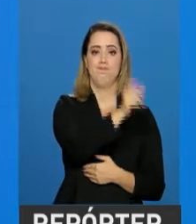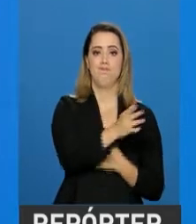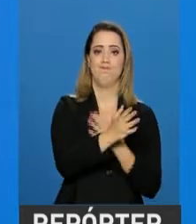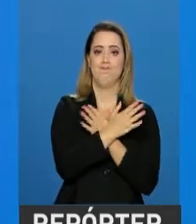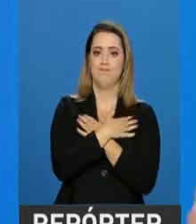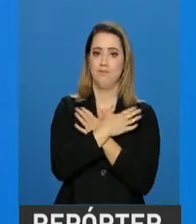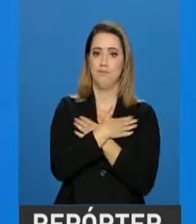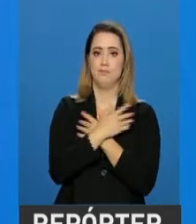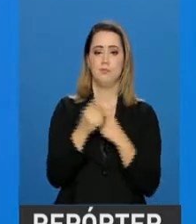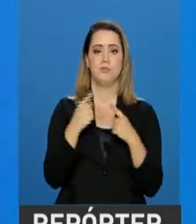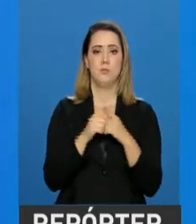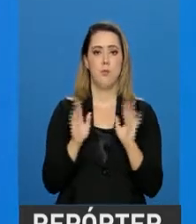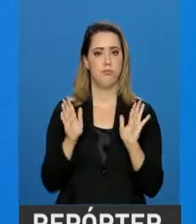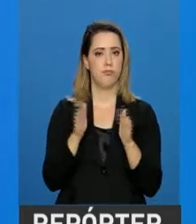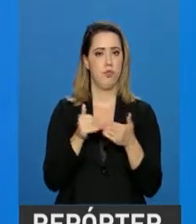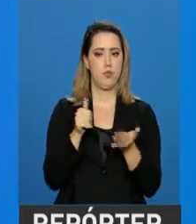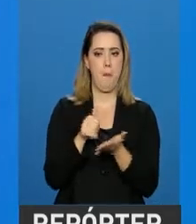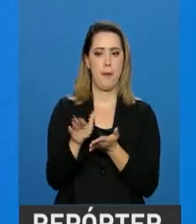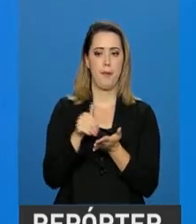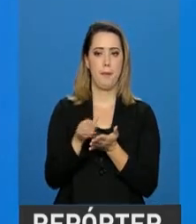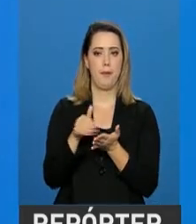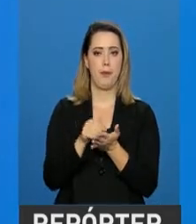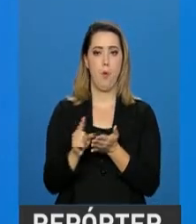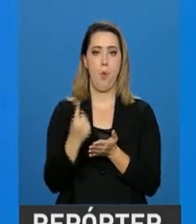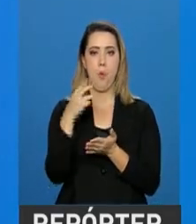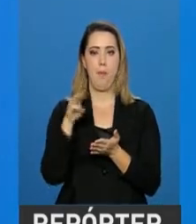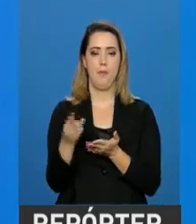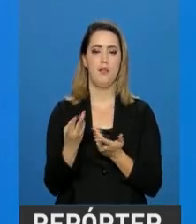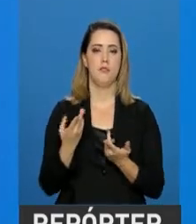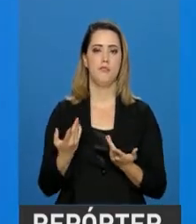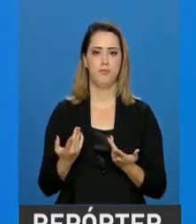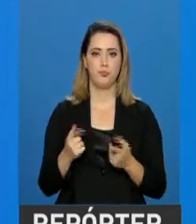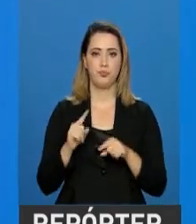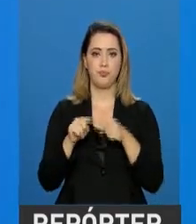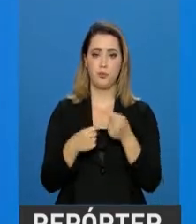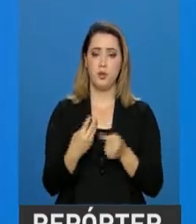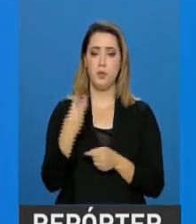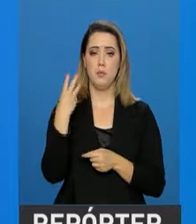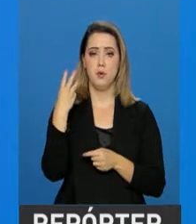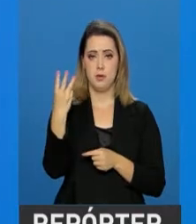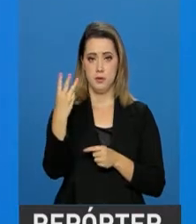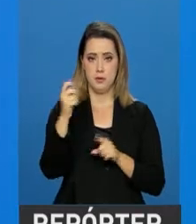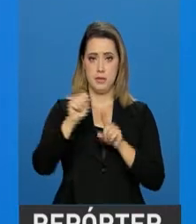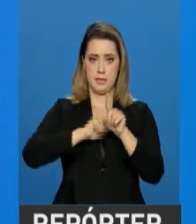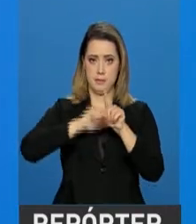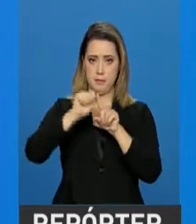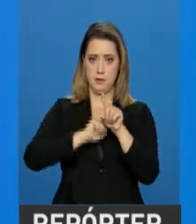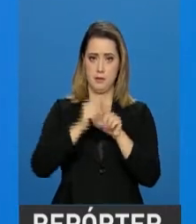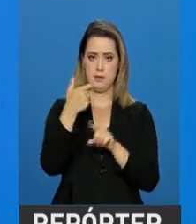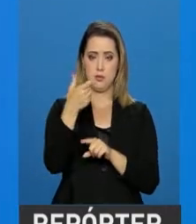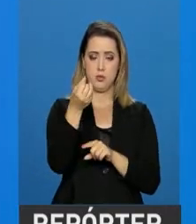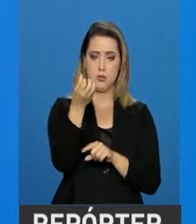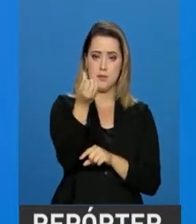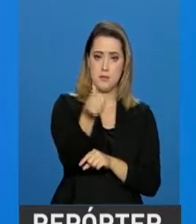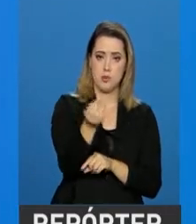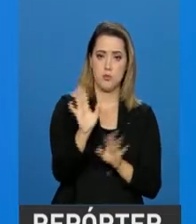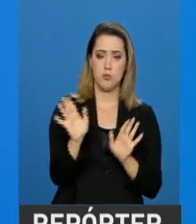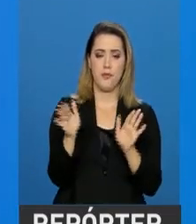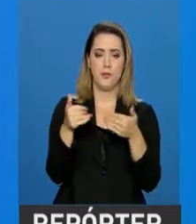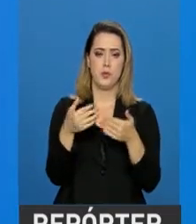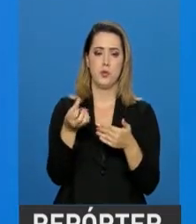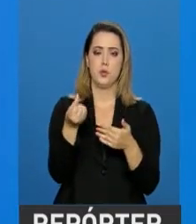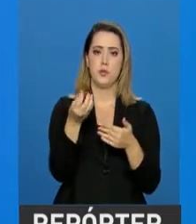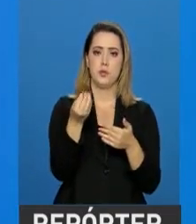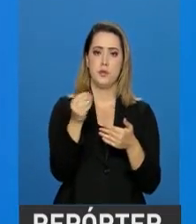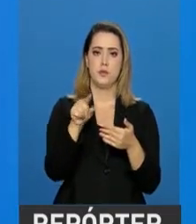o primeiro semestre de 2016 fechou no brasil mais de 600 mil postos